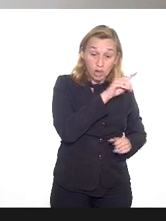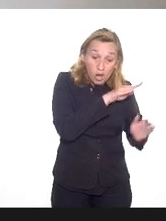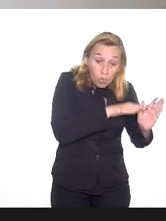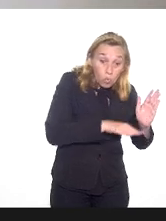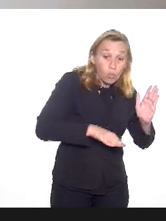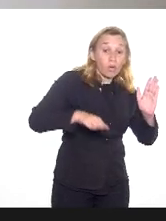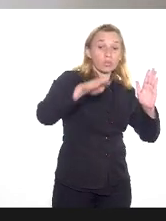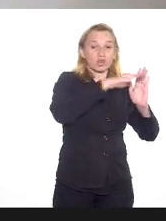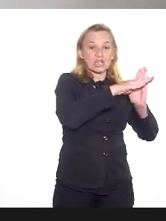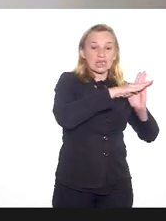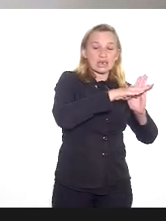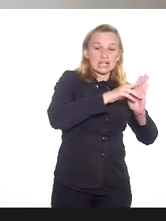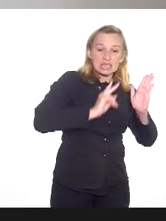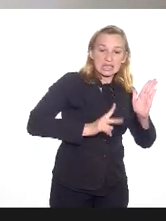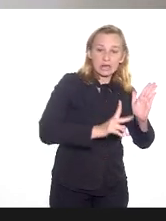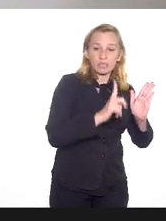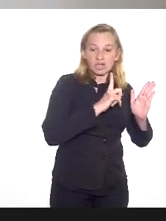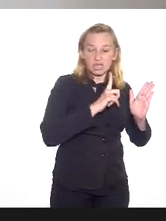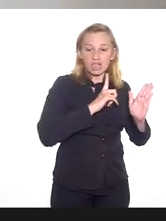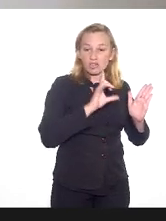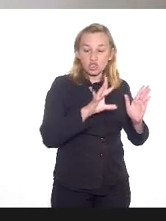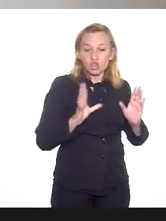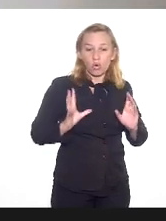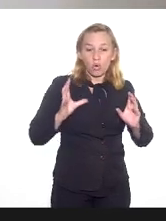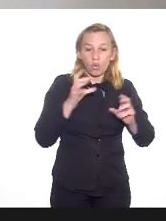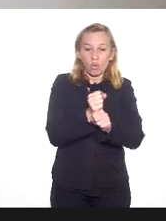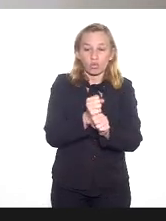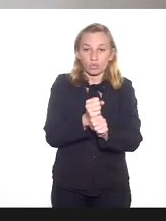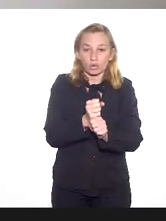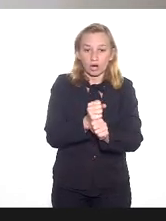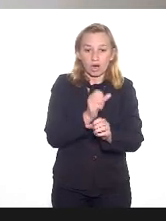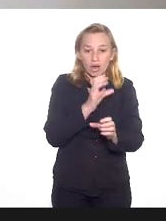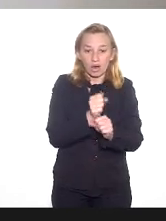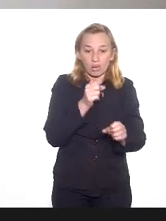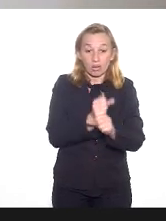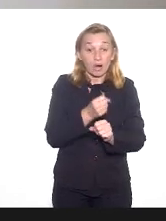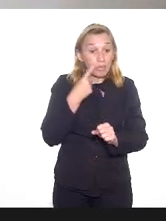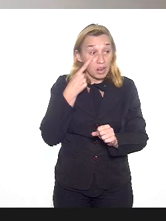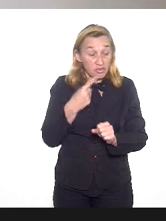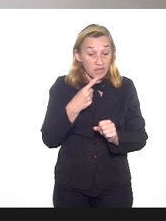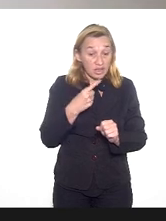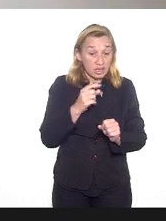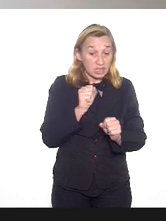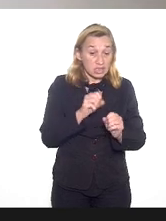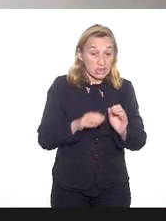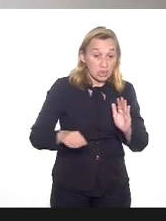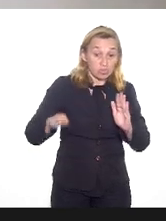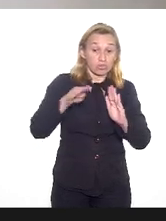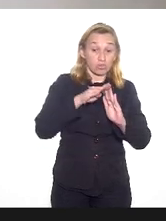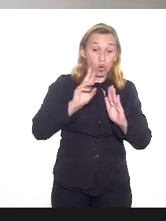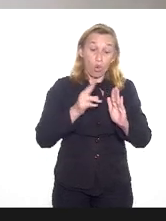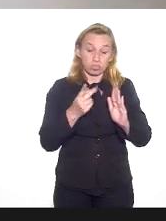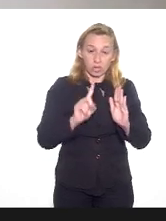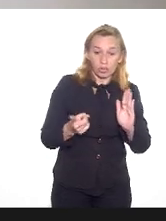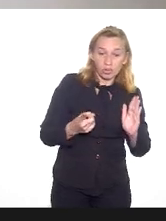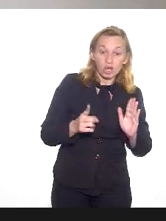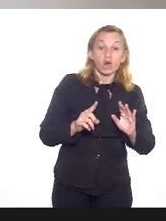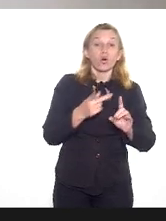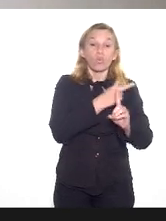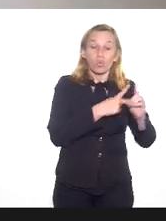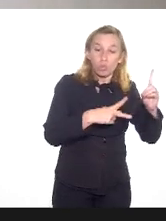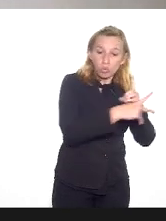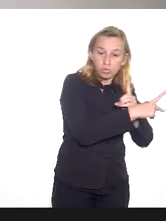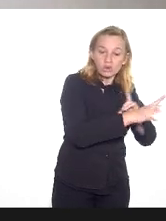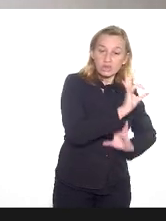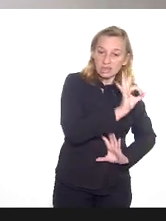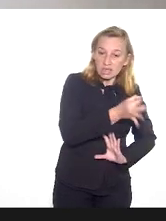sempre existiu e que basta você fazer um cálculo contábil para ver se ele é superavitário ou deficitário. O Rio Previdência, por exemplo,